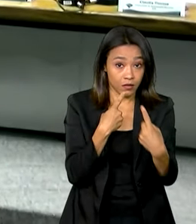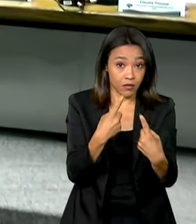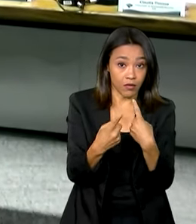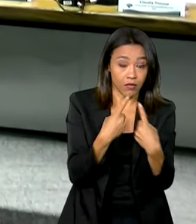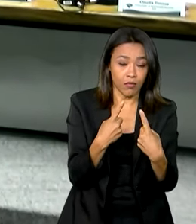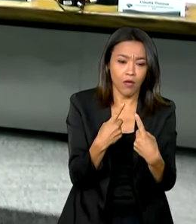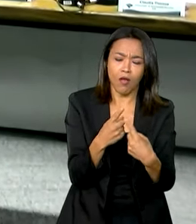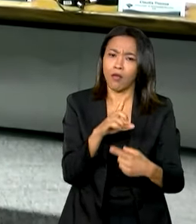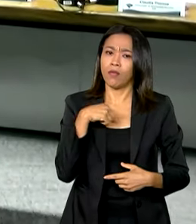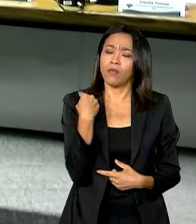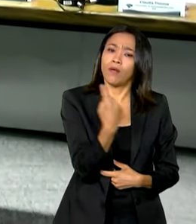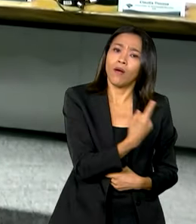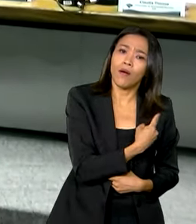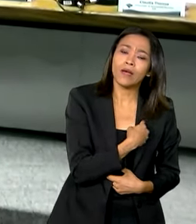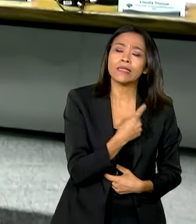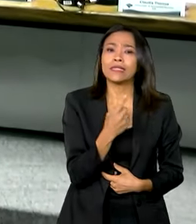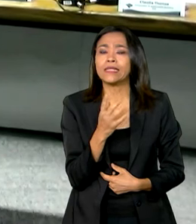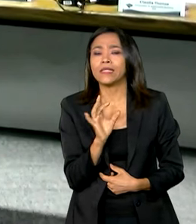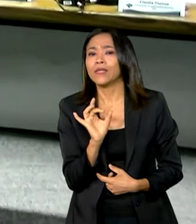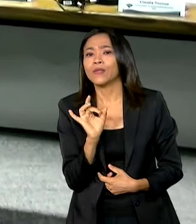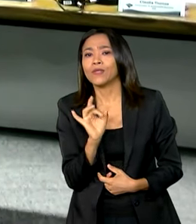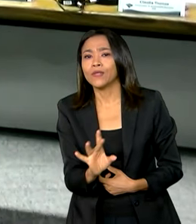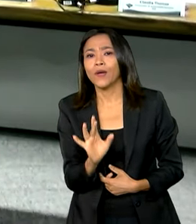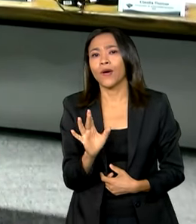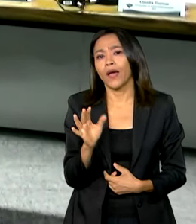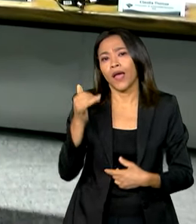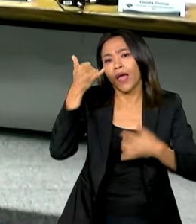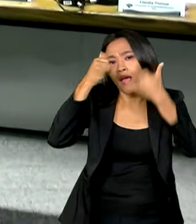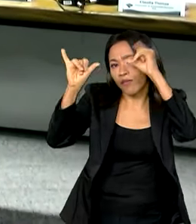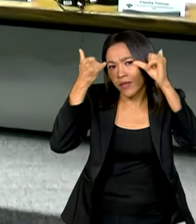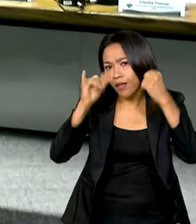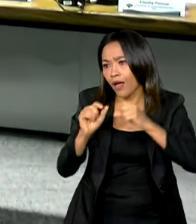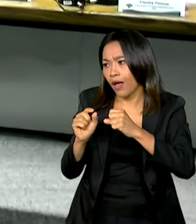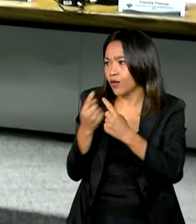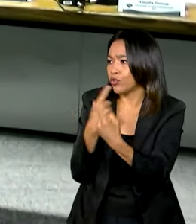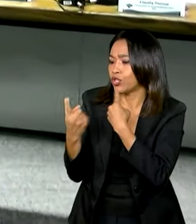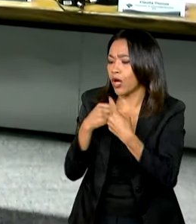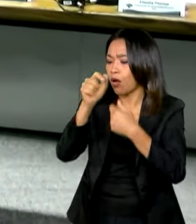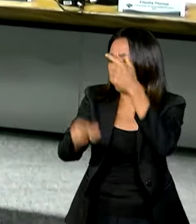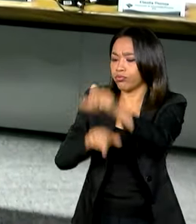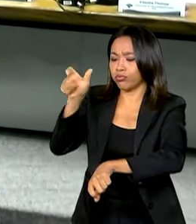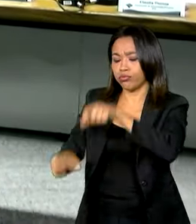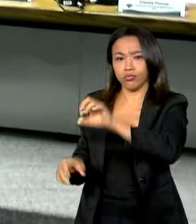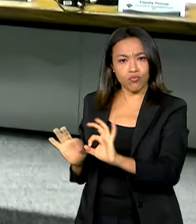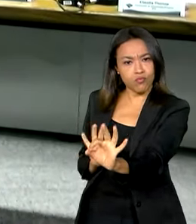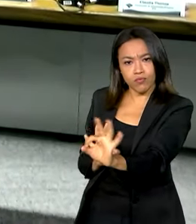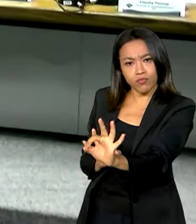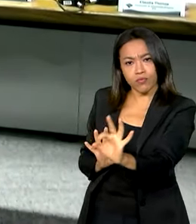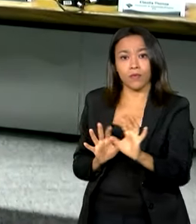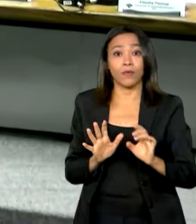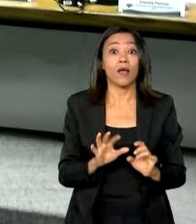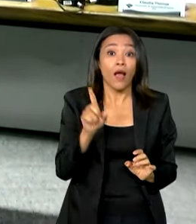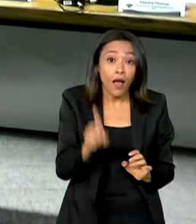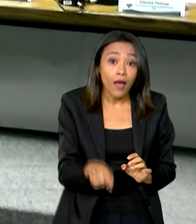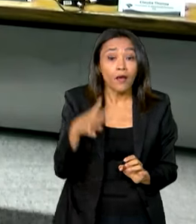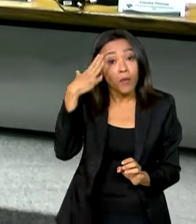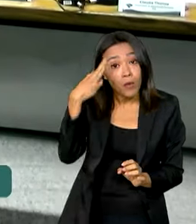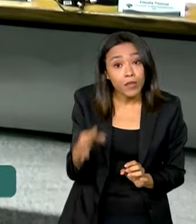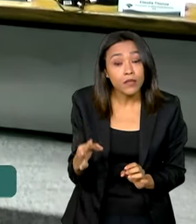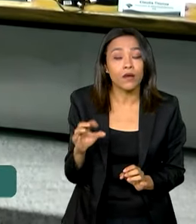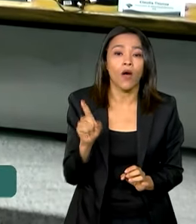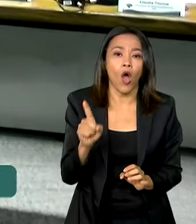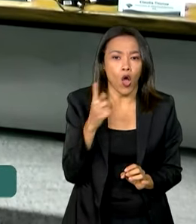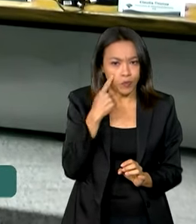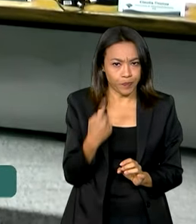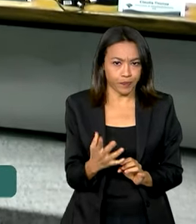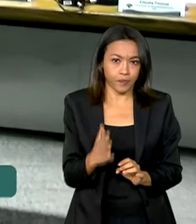nós não estamos mais evitando o diálogo do contribuinte e isso é uma é a postura do fisco por décadas né o entendimento de ol o